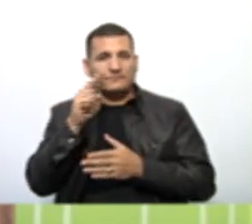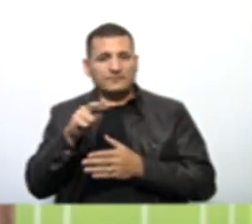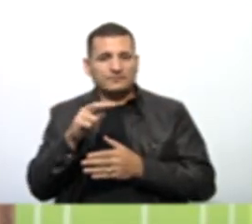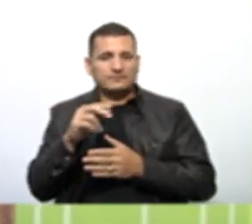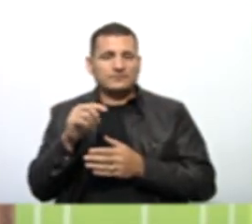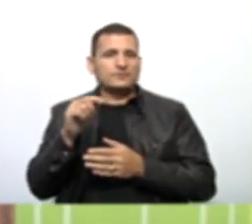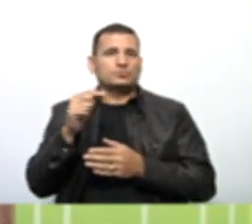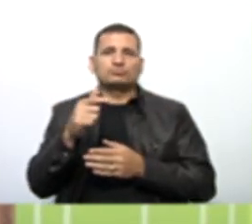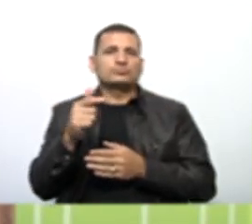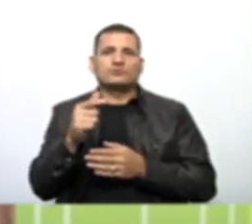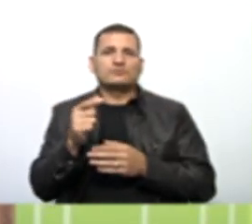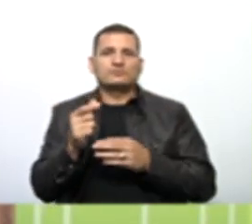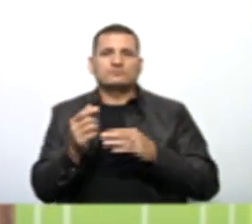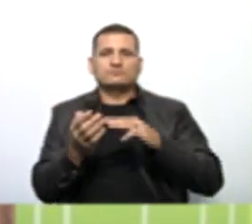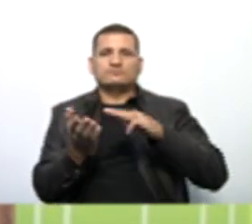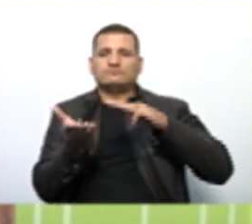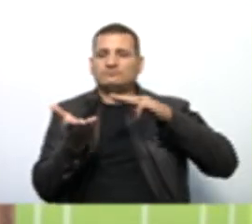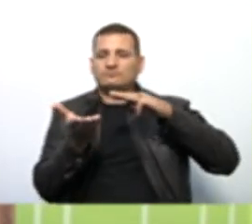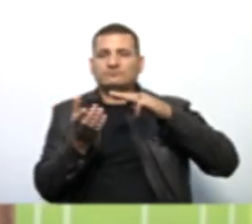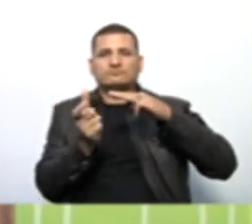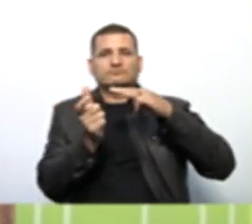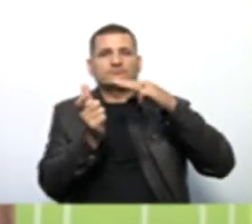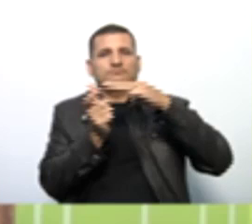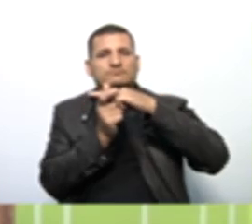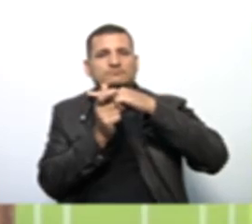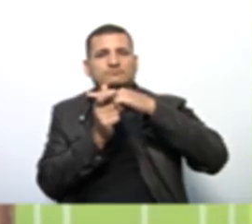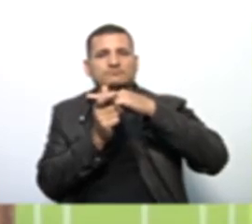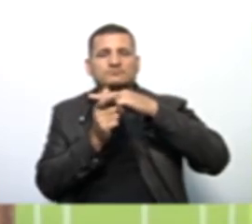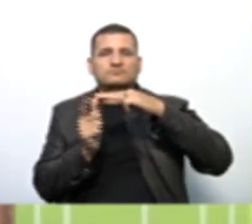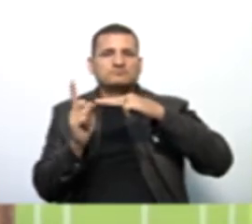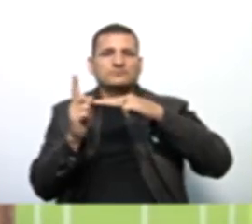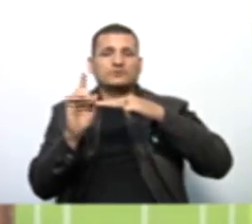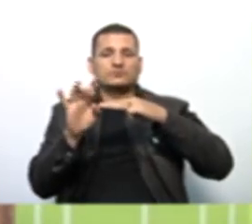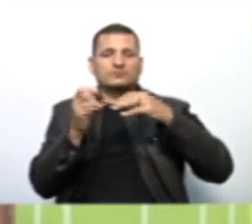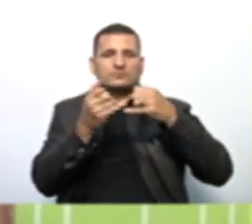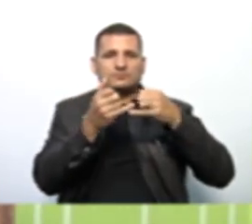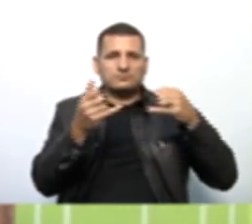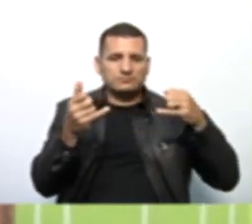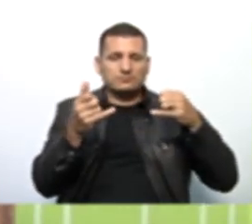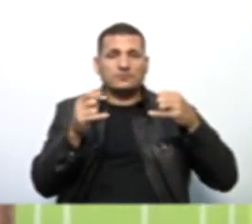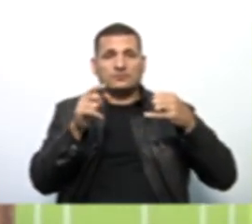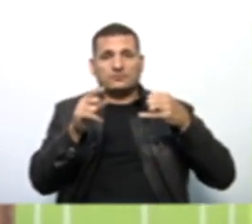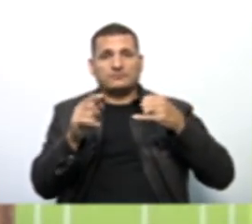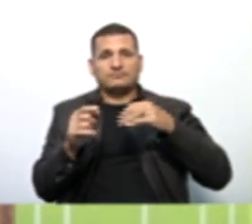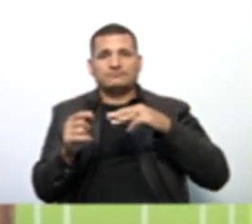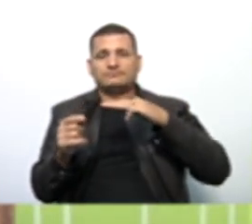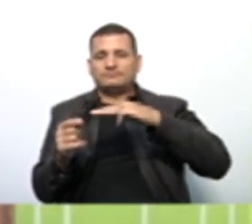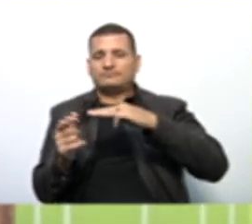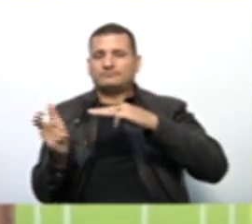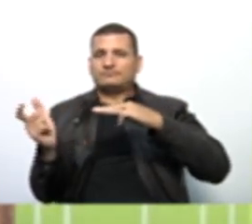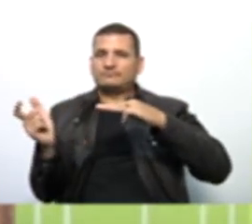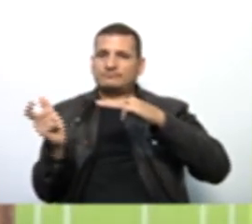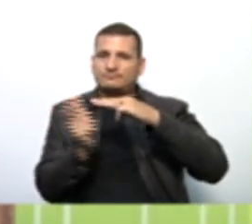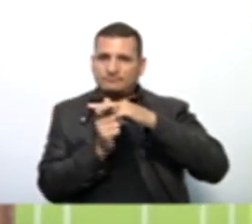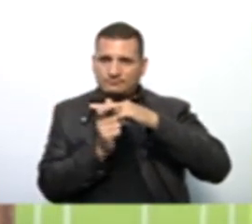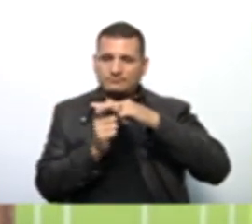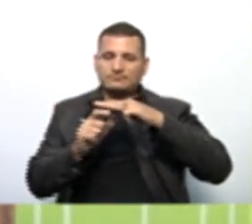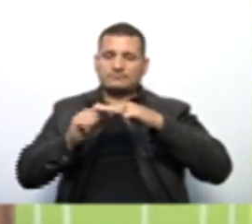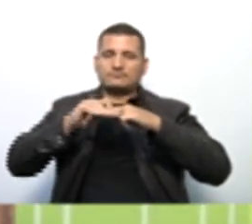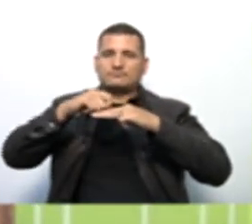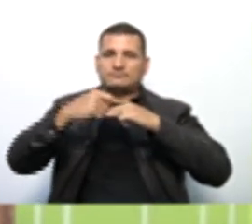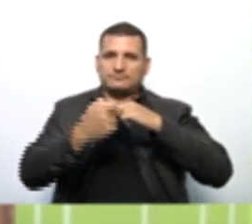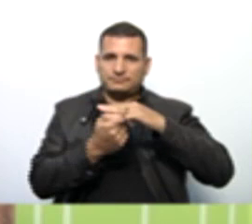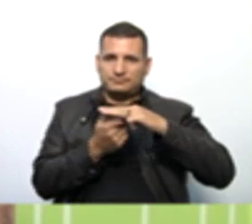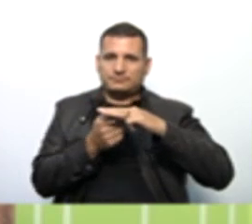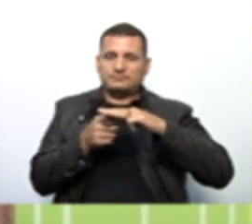com conector nery vem só o cabo zinho e você vai ter que montar pessoal quando você for comprar é o conector